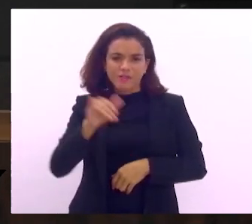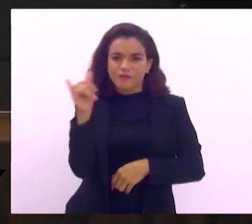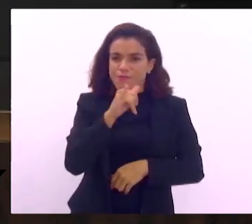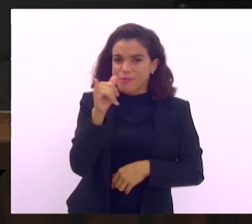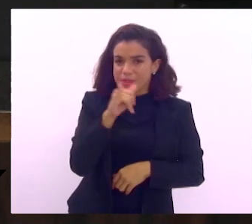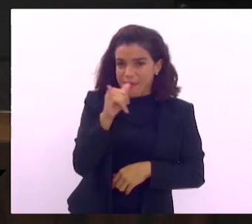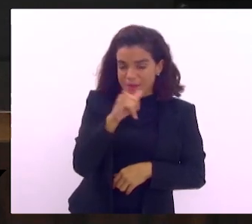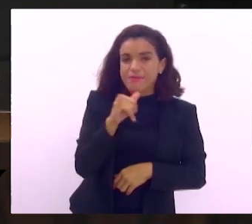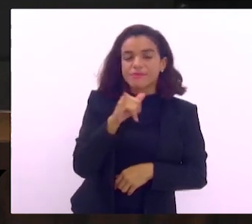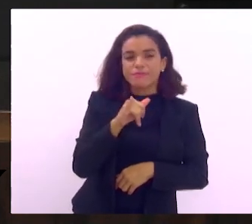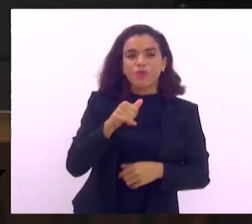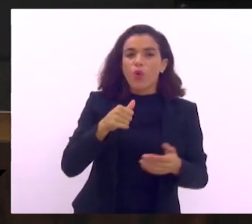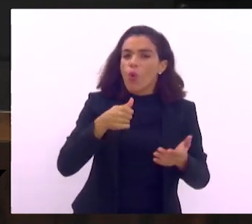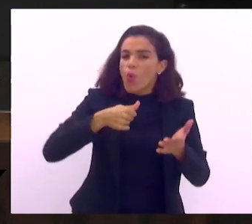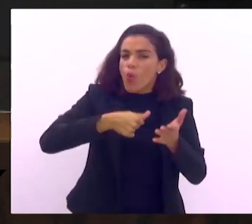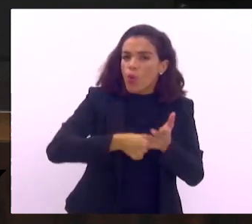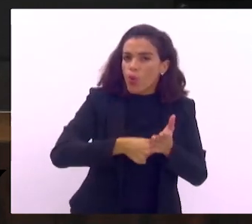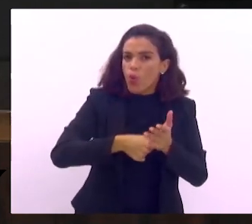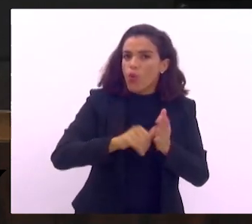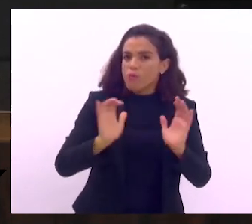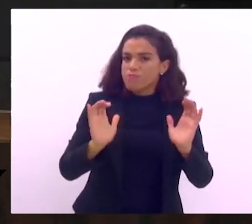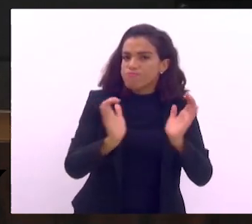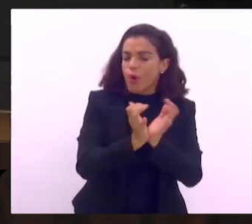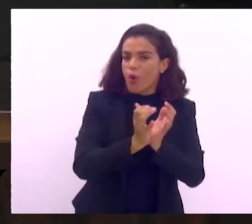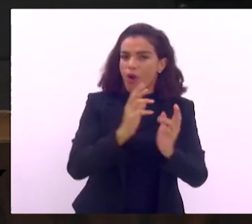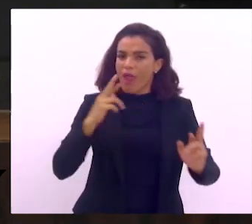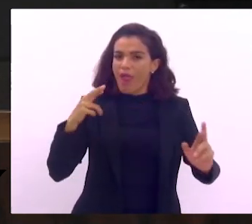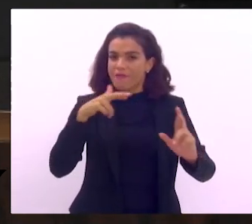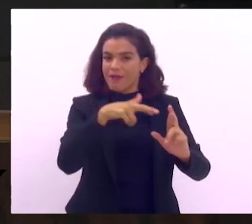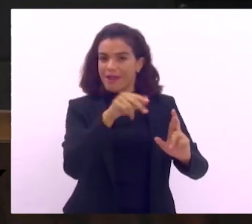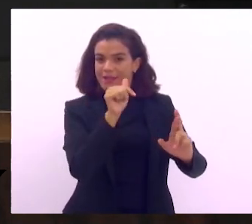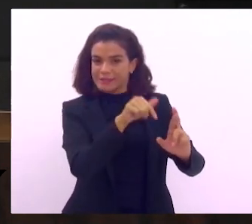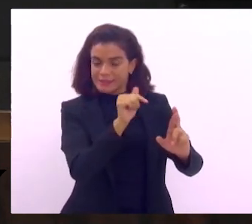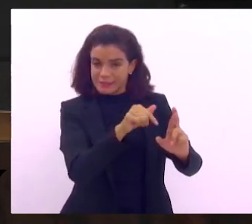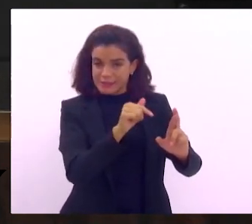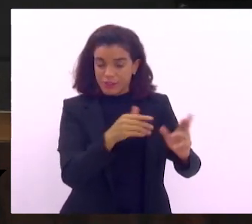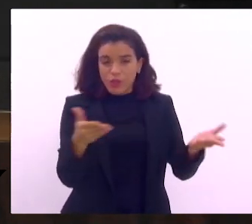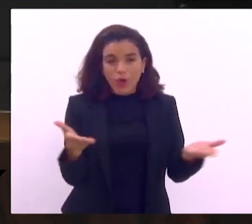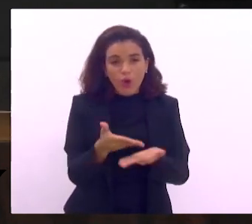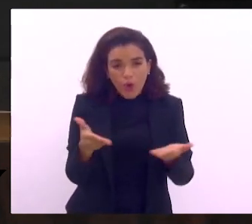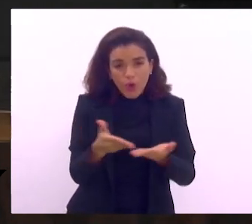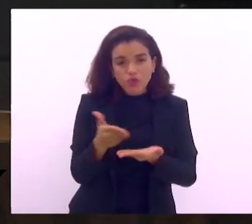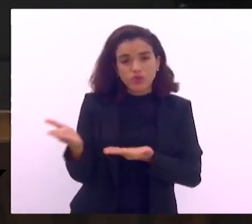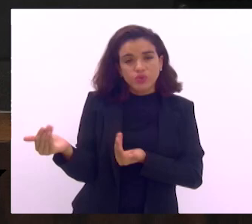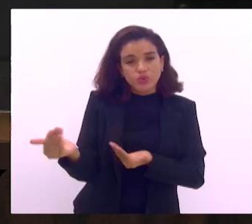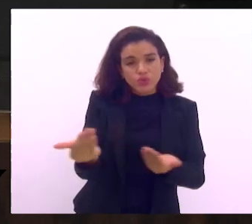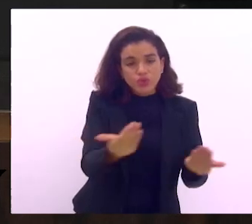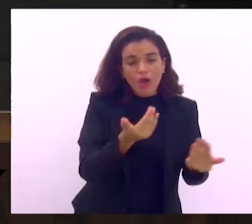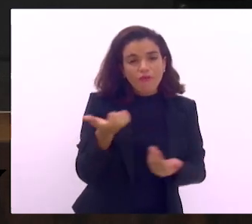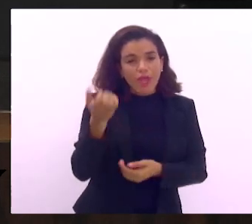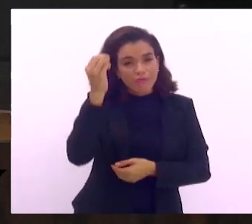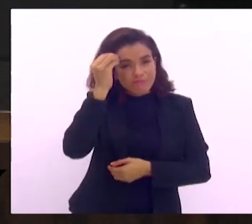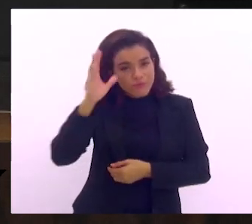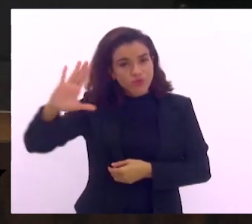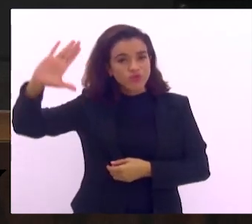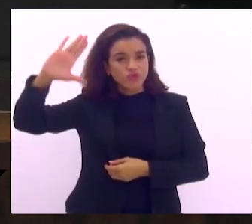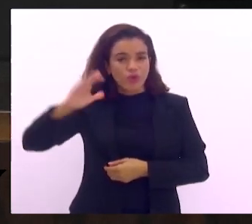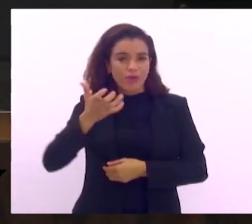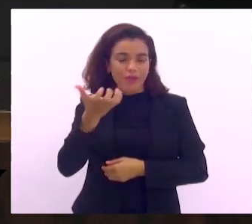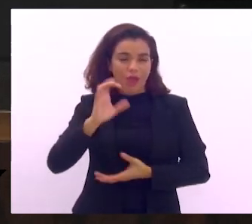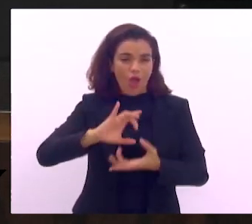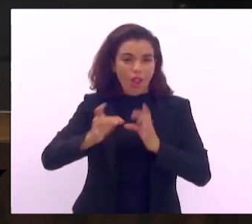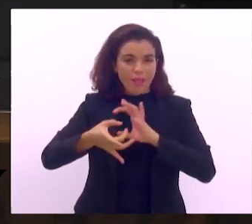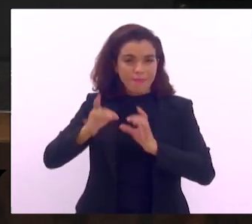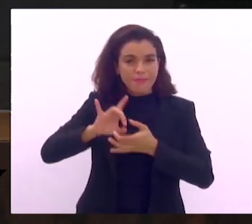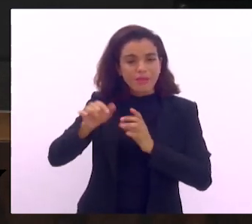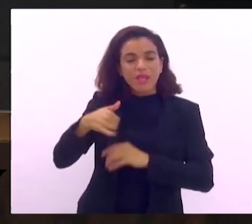Fluminense, num clube de futebol, que ele tem uma referência. E hoje, se um jovem tiver um sonho de ser um atleta olímpico, ele não